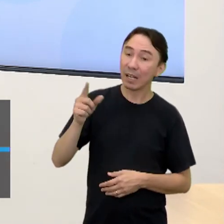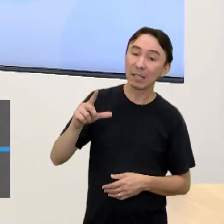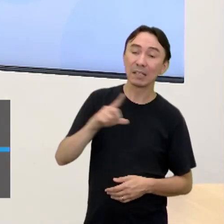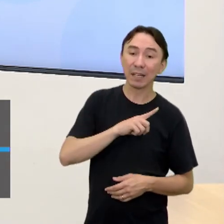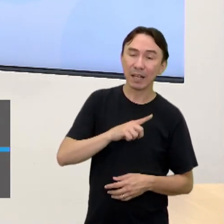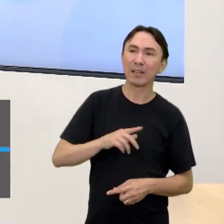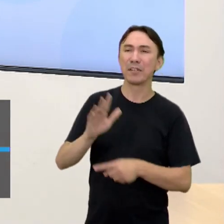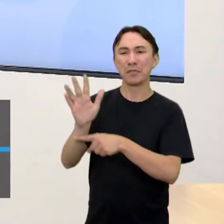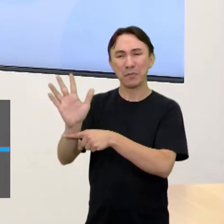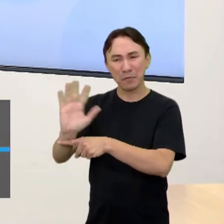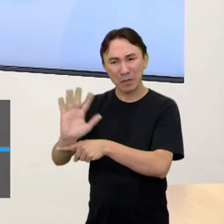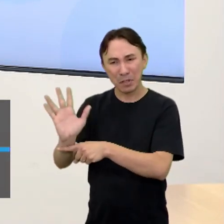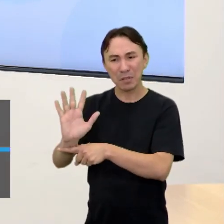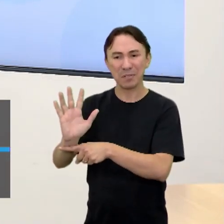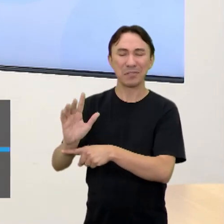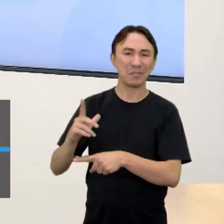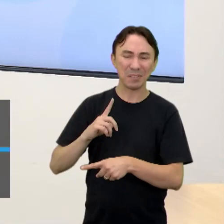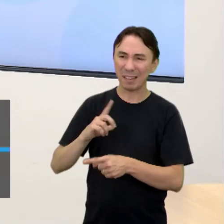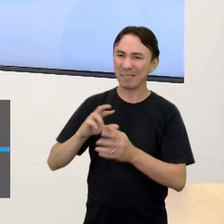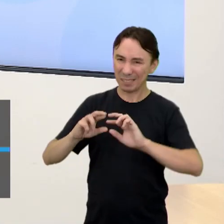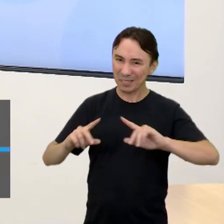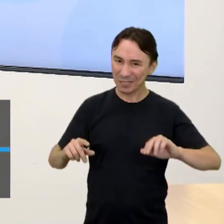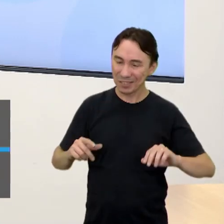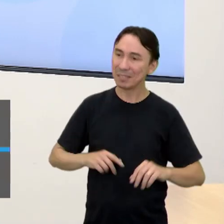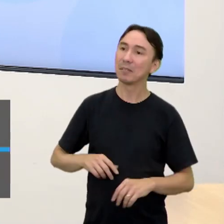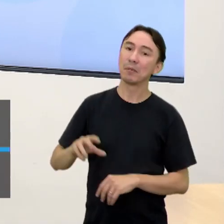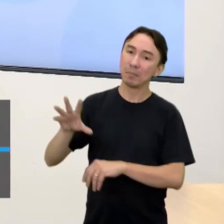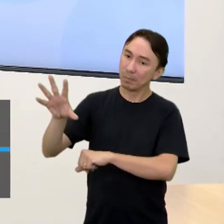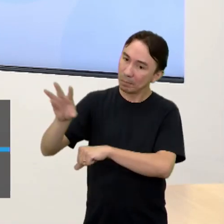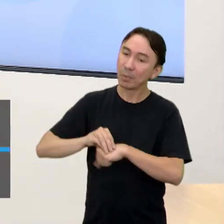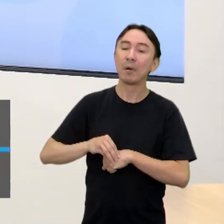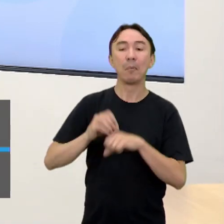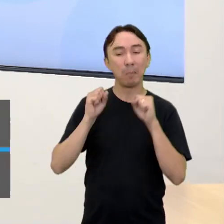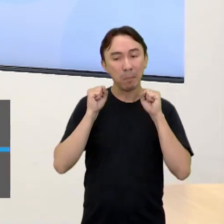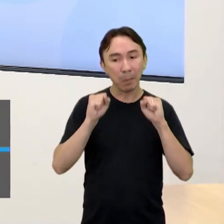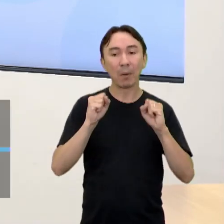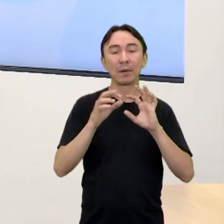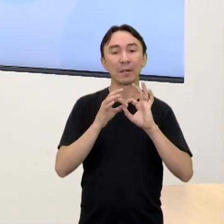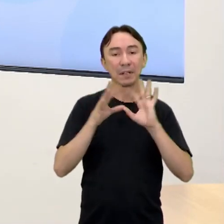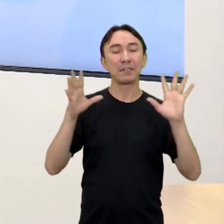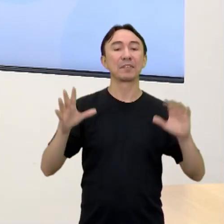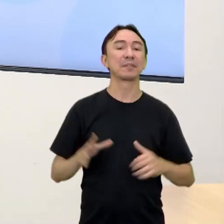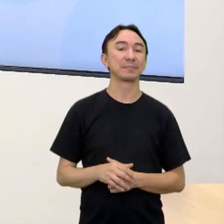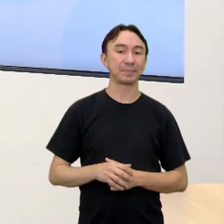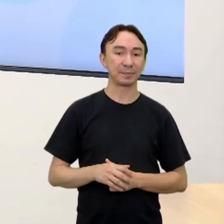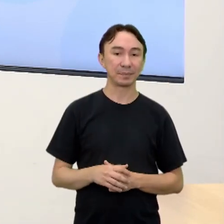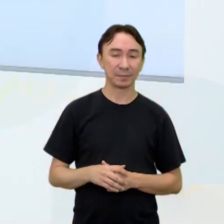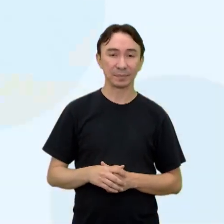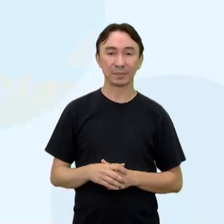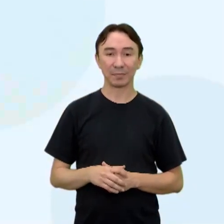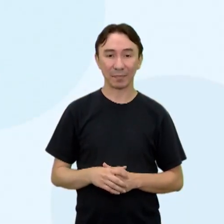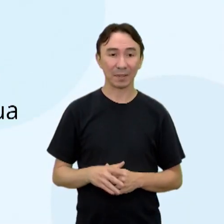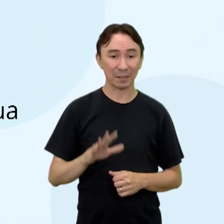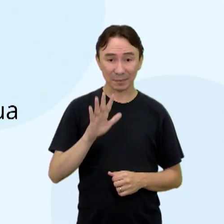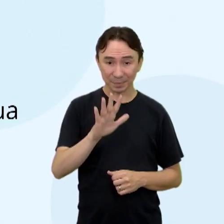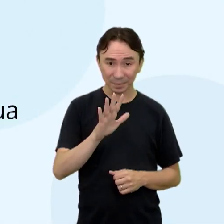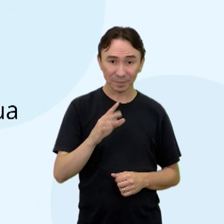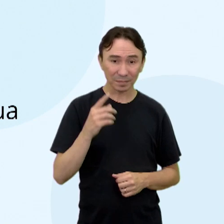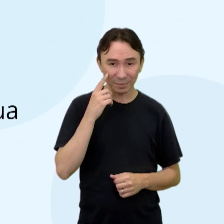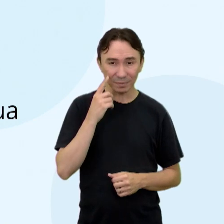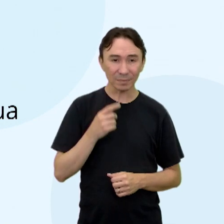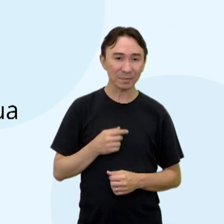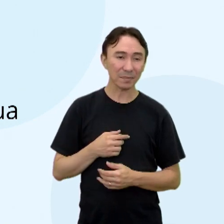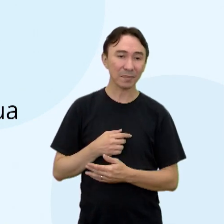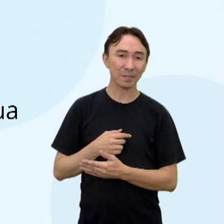Vídeo, no YouTube, sempre tem Creative Commons, beleza? Então, vamos lá. Canais de informação que não podemos utilizar. Pense nisso.